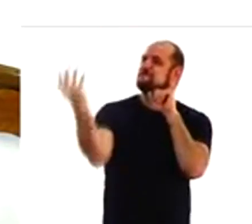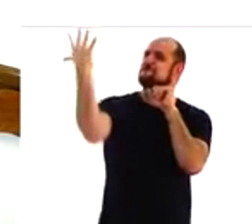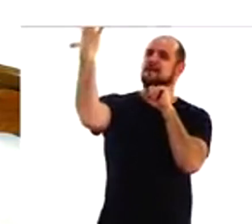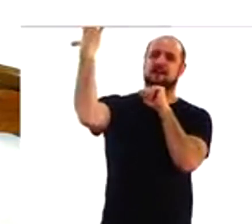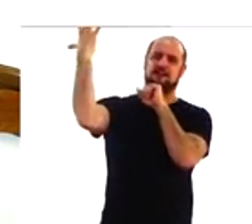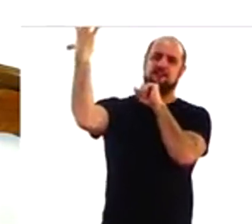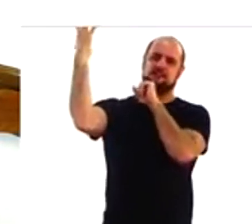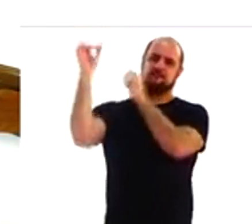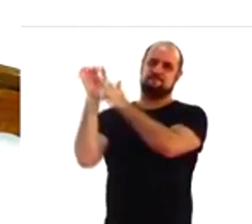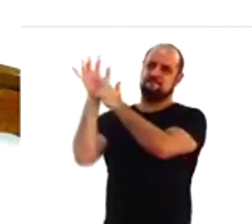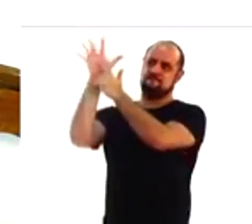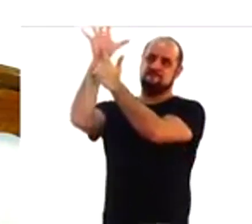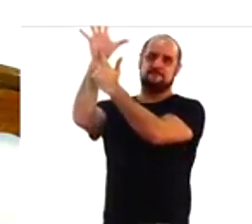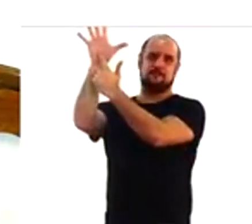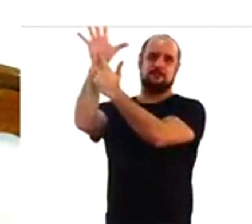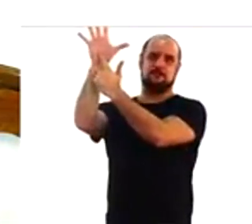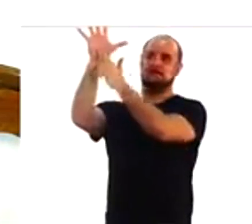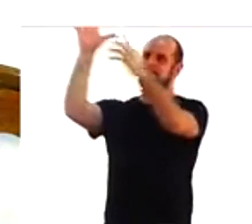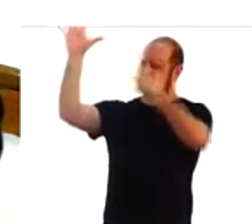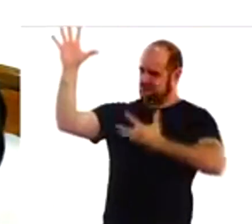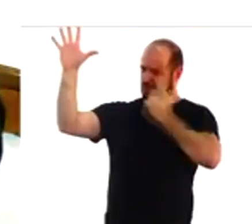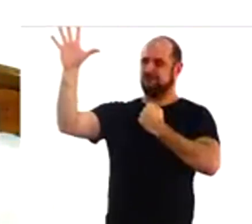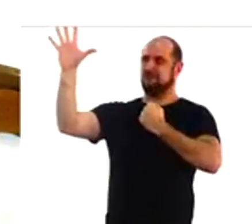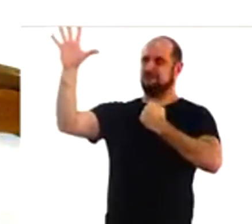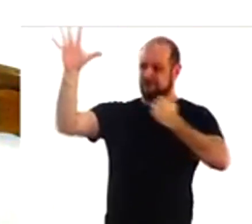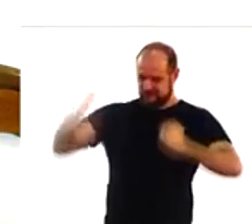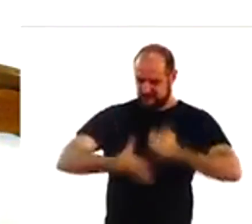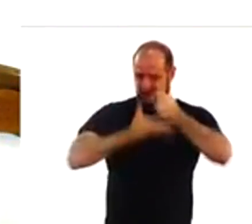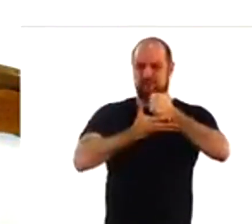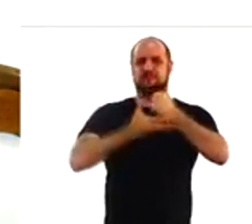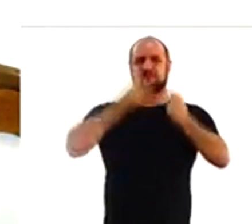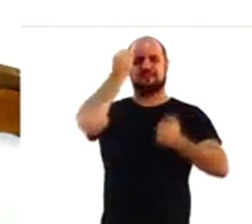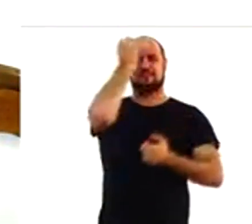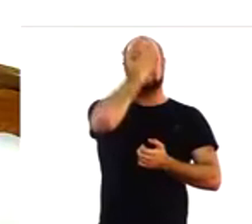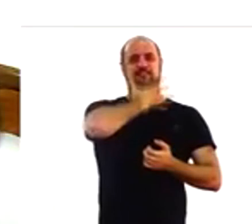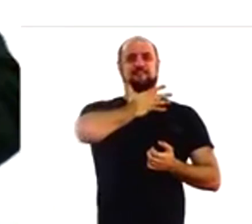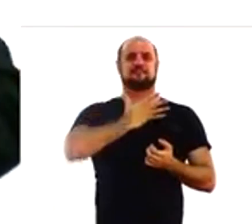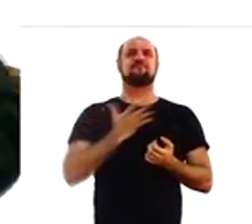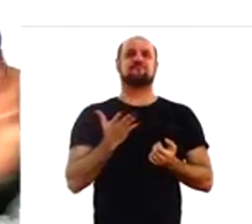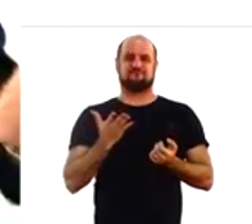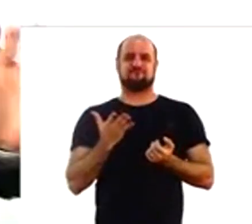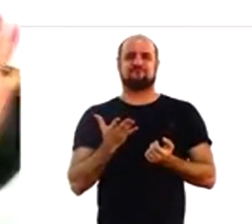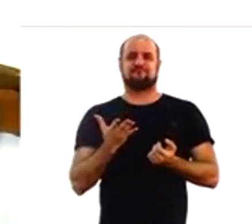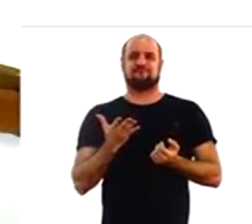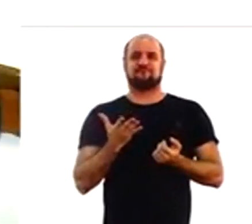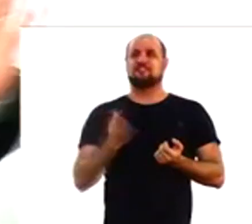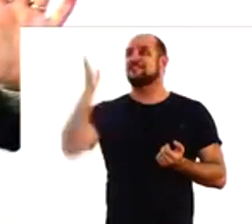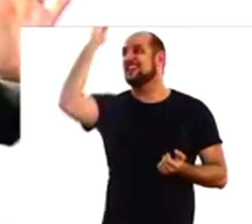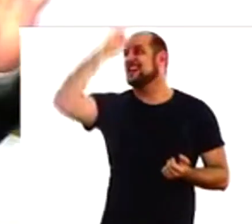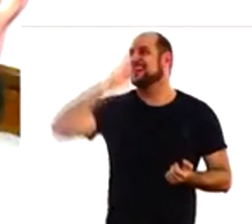manifestou salvadora. Um salvo pela graça, favor livre,